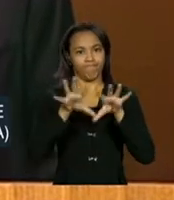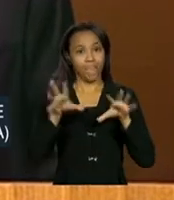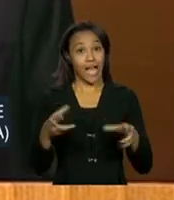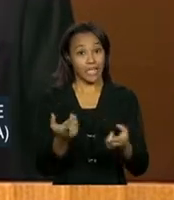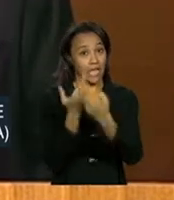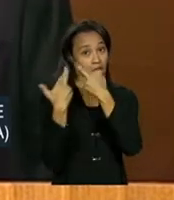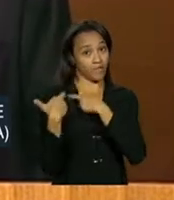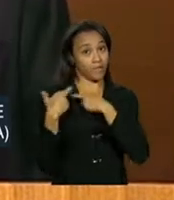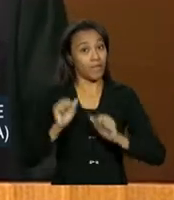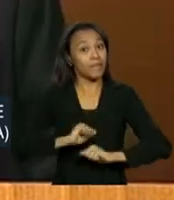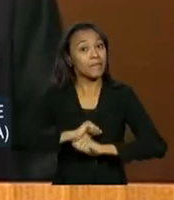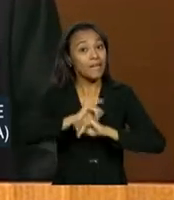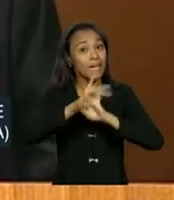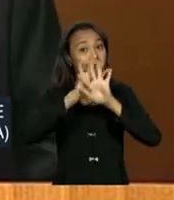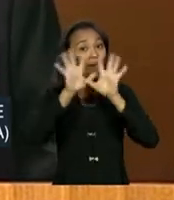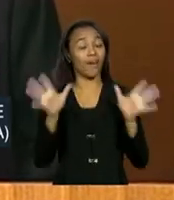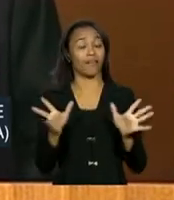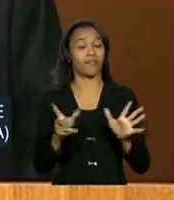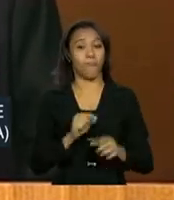e você já